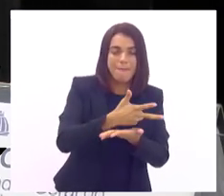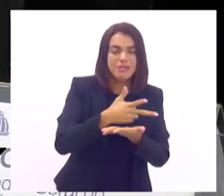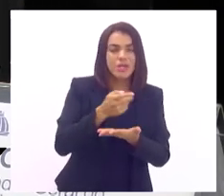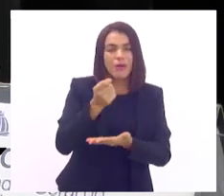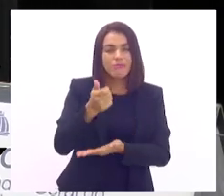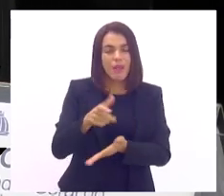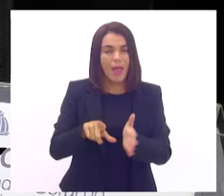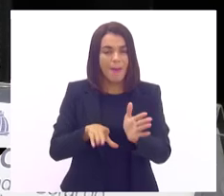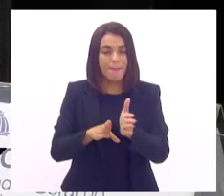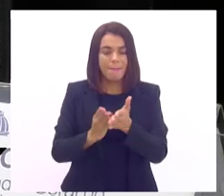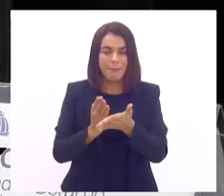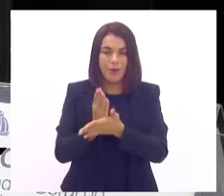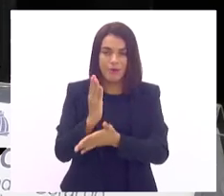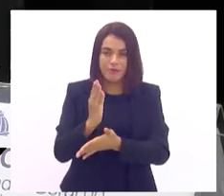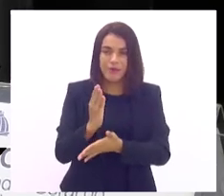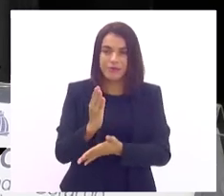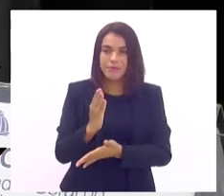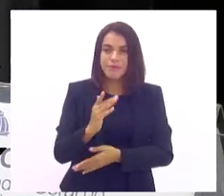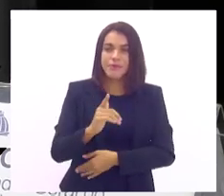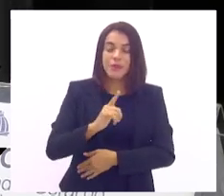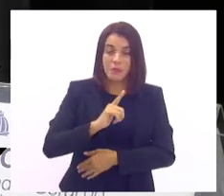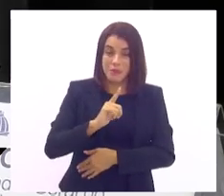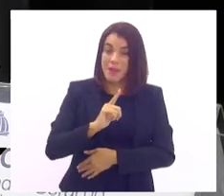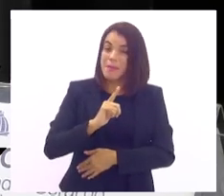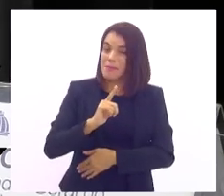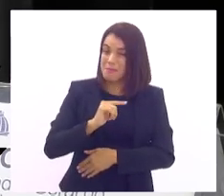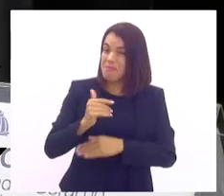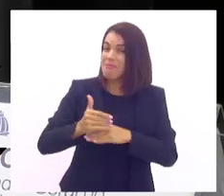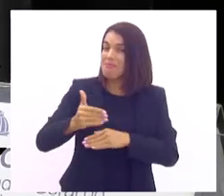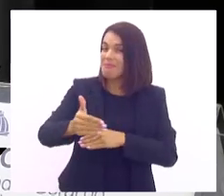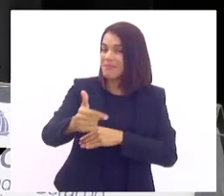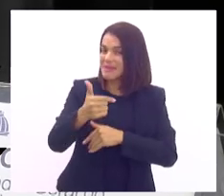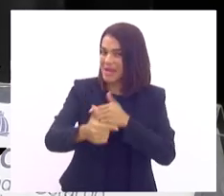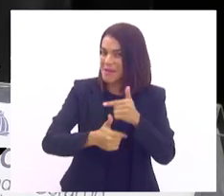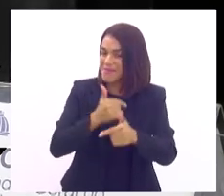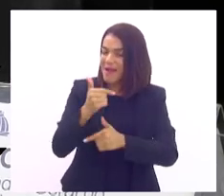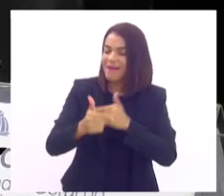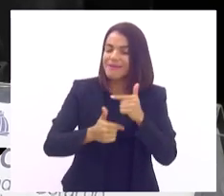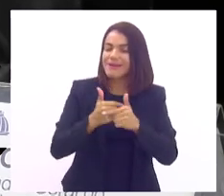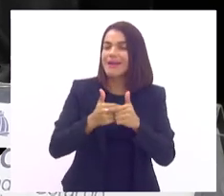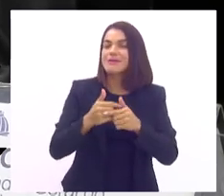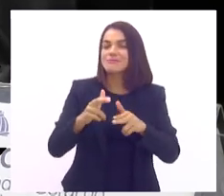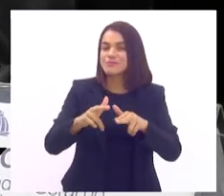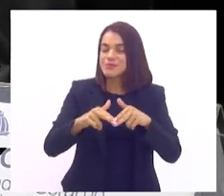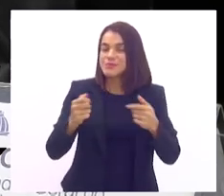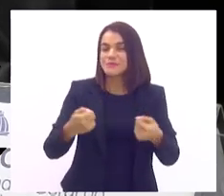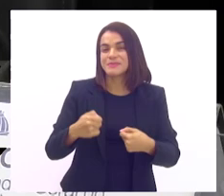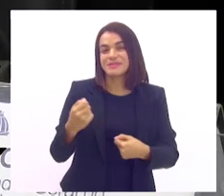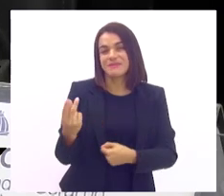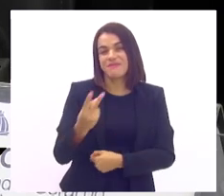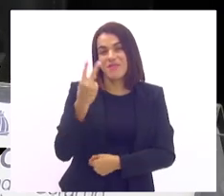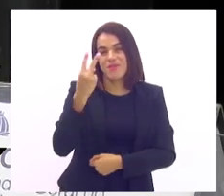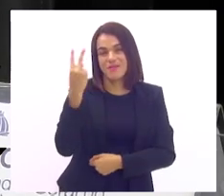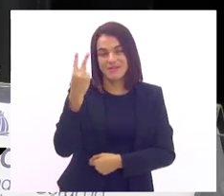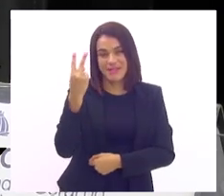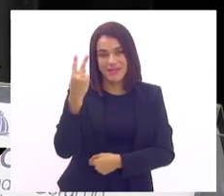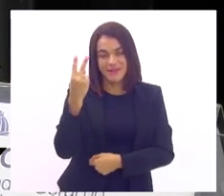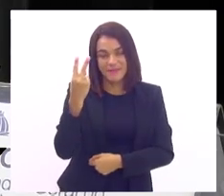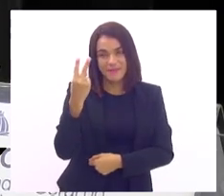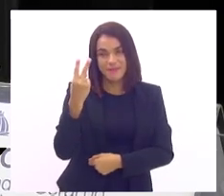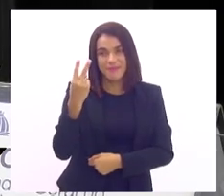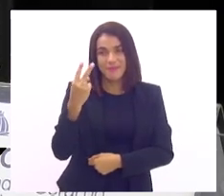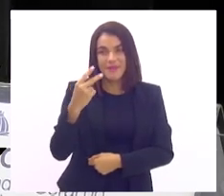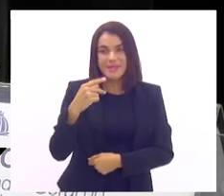deputado? É, teremos muito trabalho, né? Aí que você tem que se valorizar mais ainda. Teremos muito trabalho,